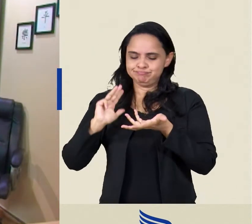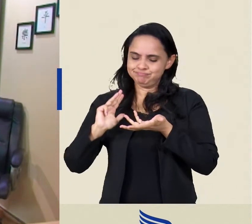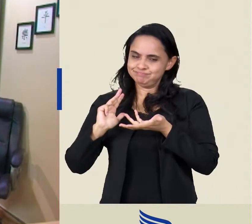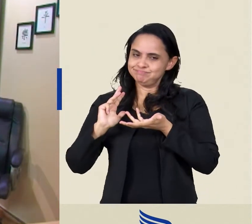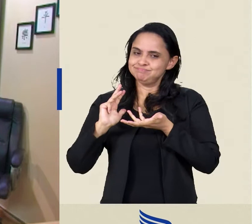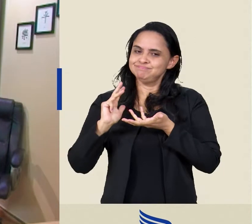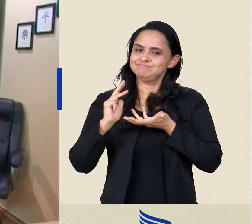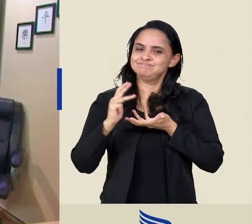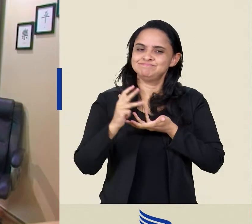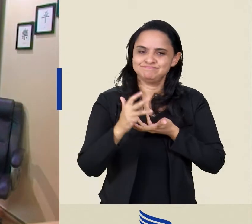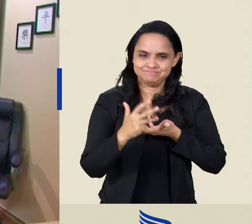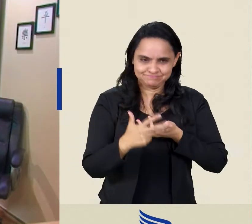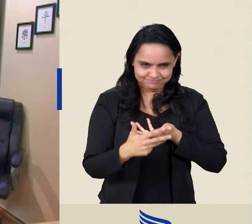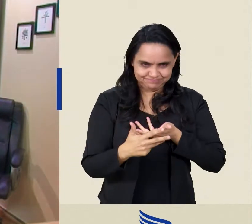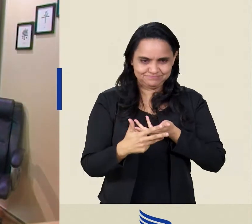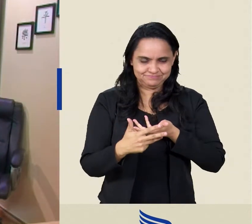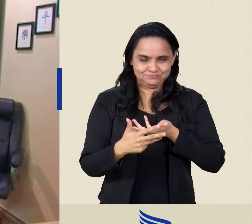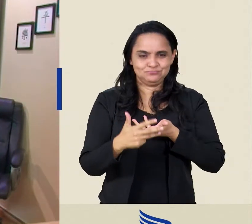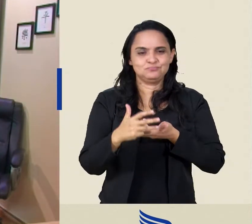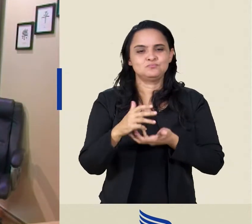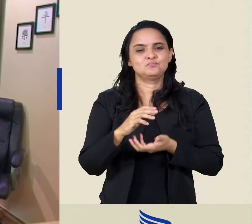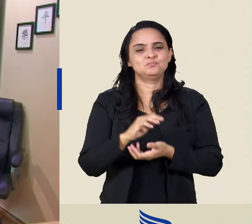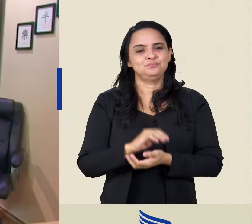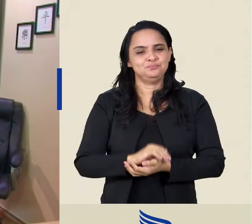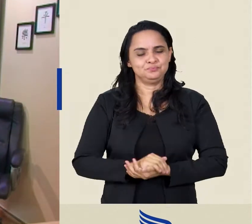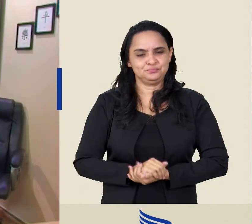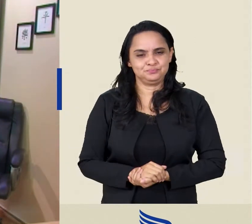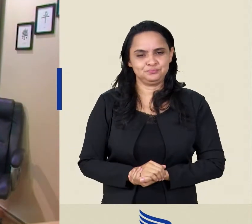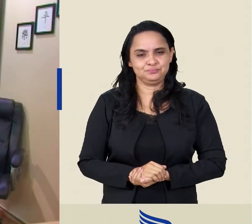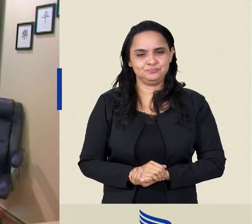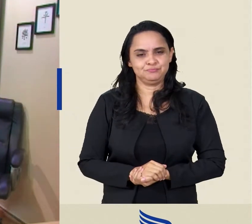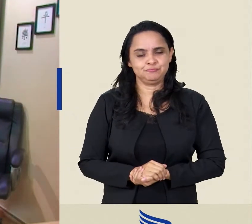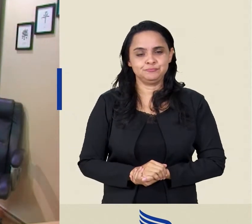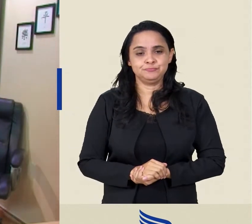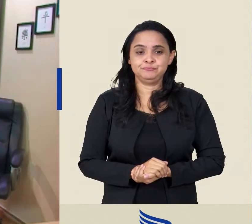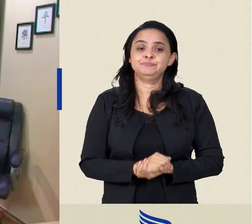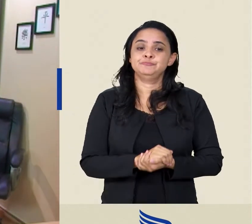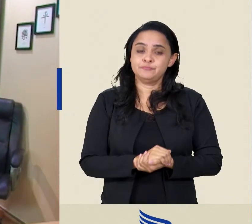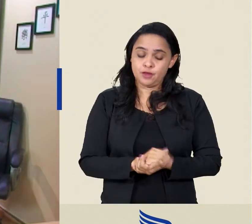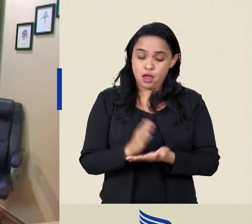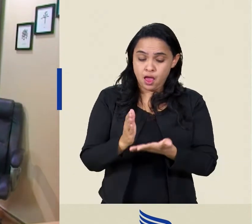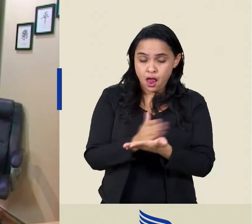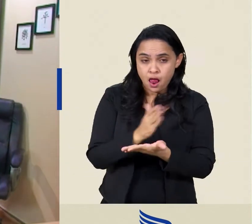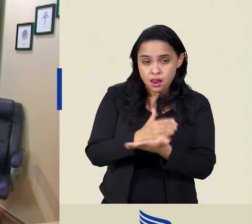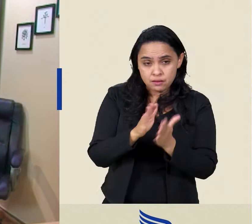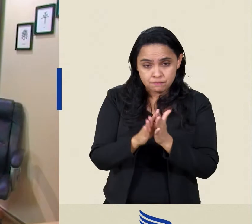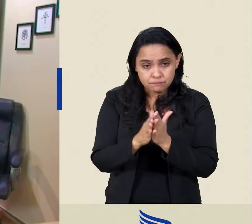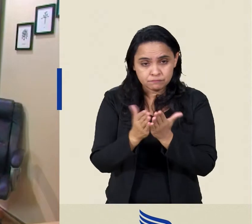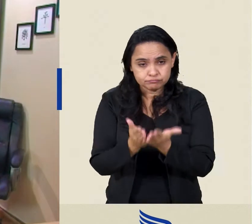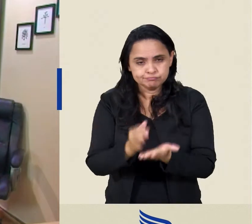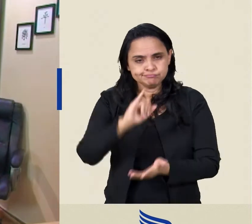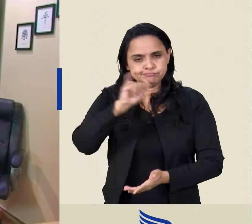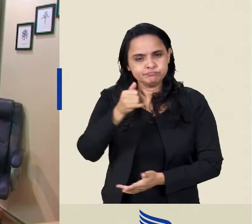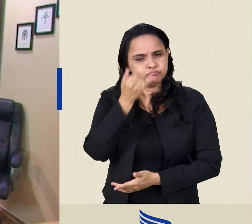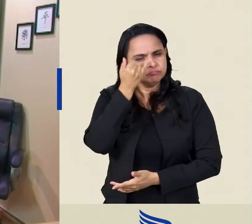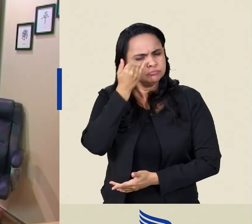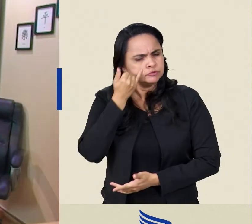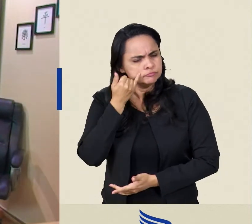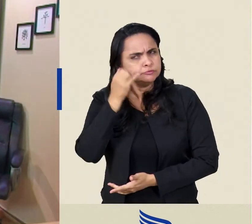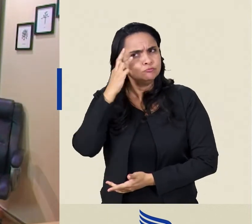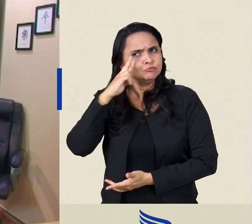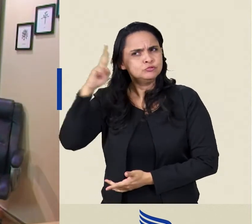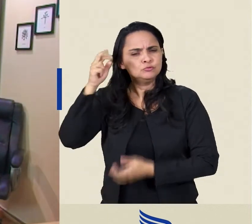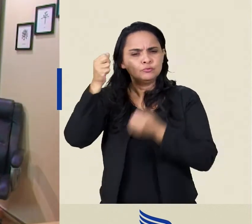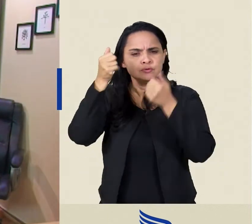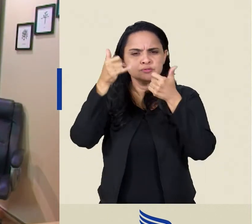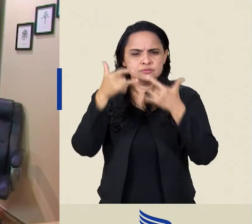Sétimo Dia, Movimento de Reforma. No livro de Jeremias, o Senhor declara: Ponde-vos